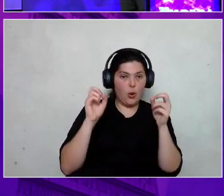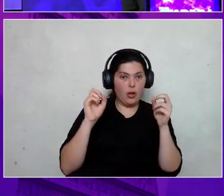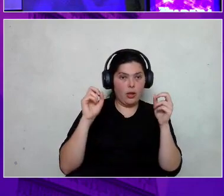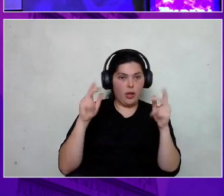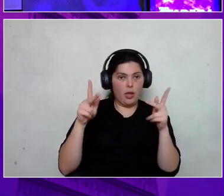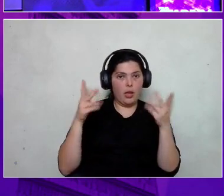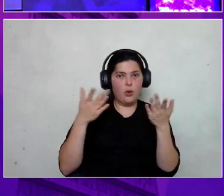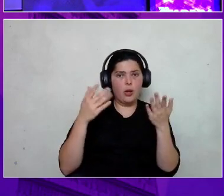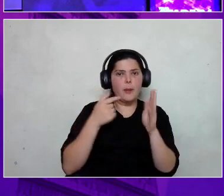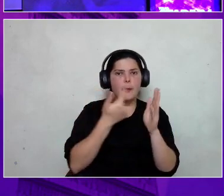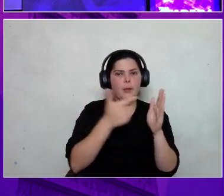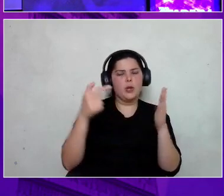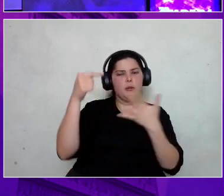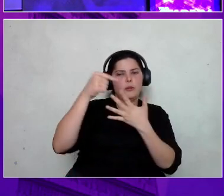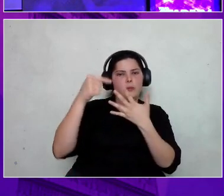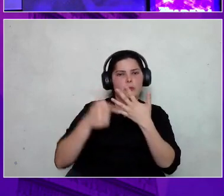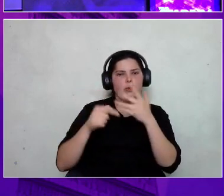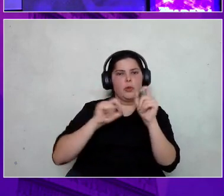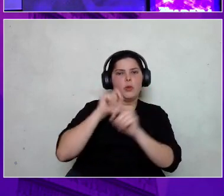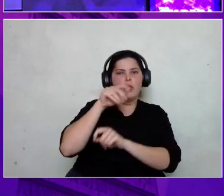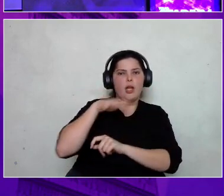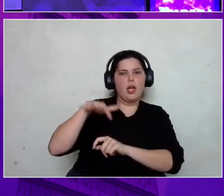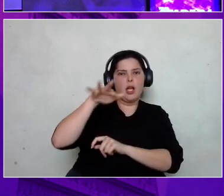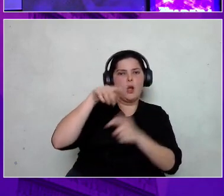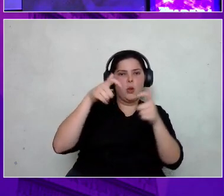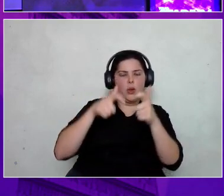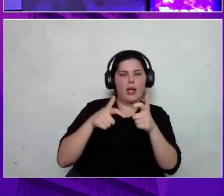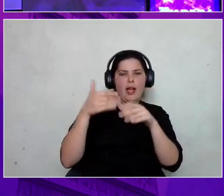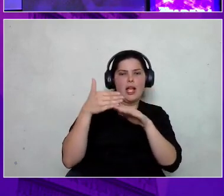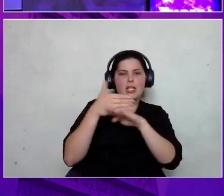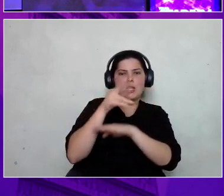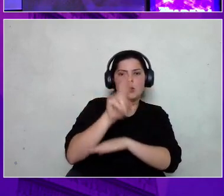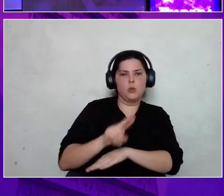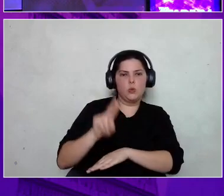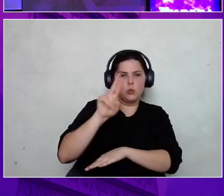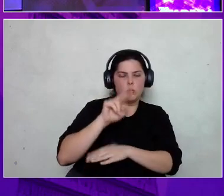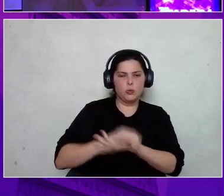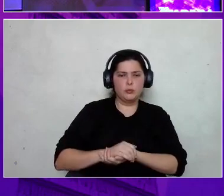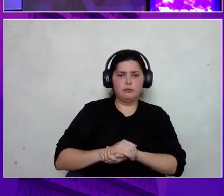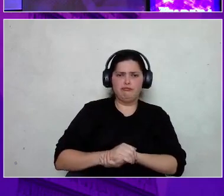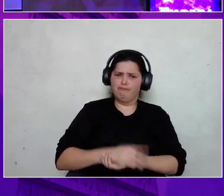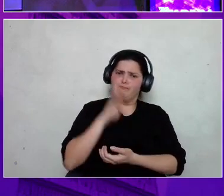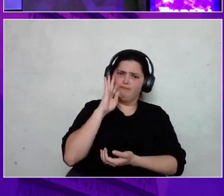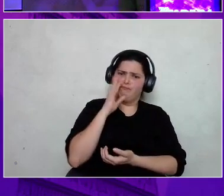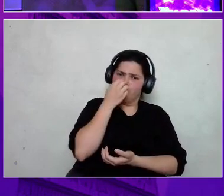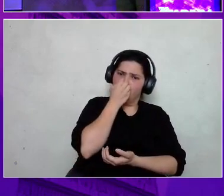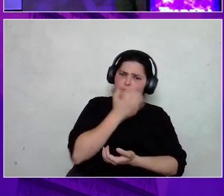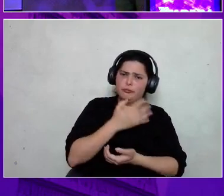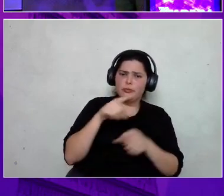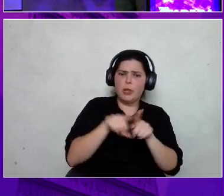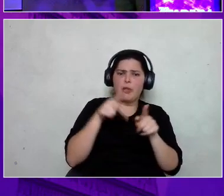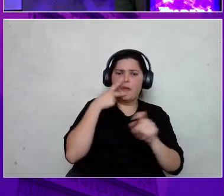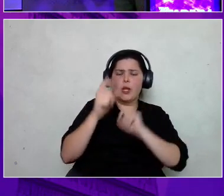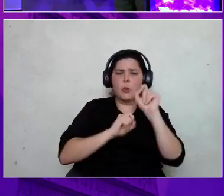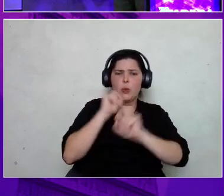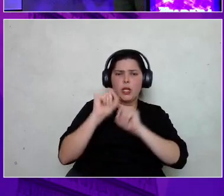item, dimensões e espaço para acesso e uso. Isso aqui é legal, porque a gente também falha neles. Por exemplo, eu